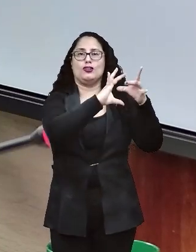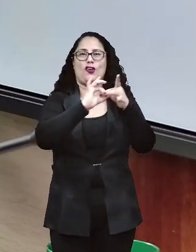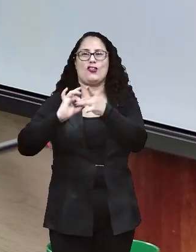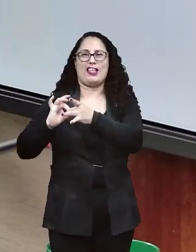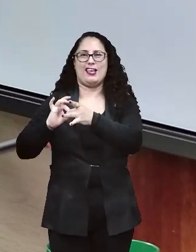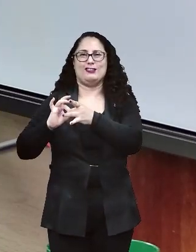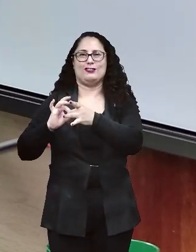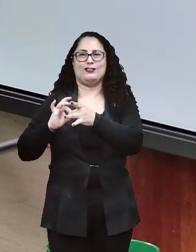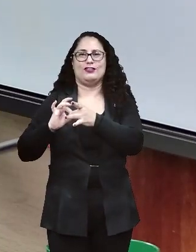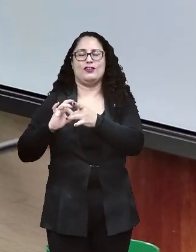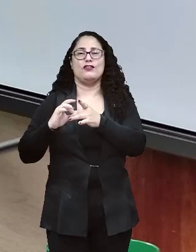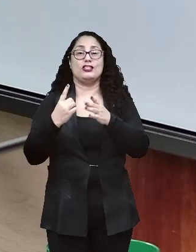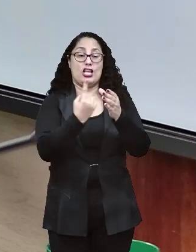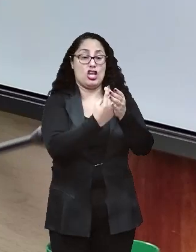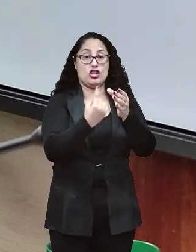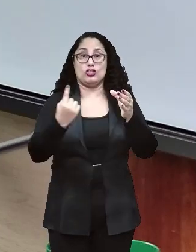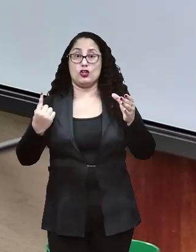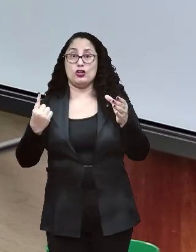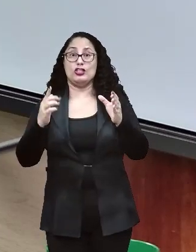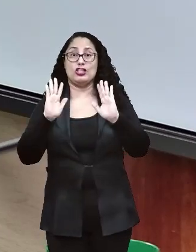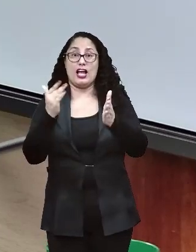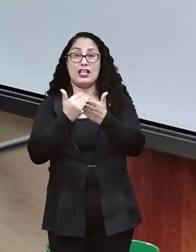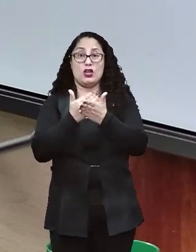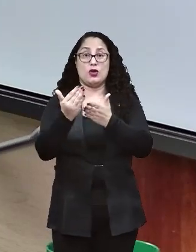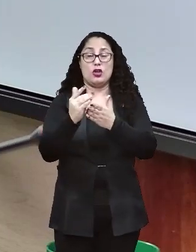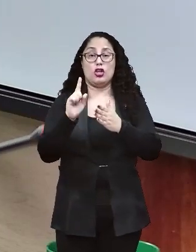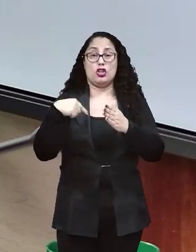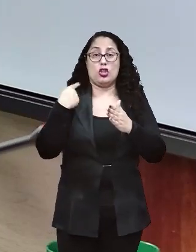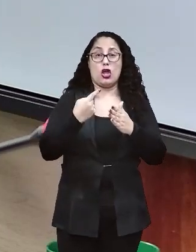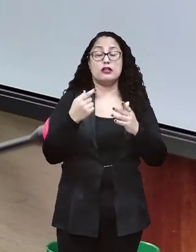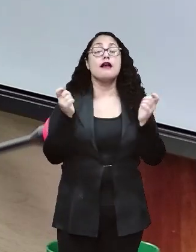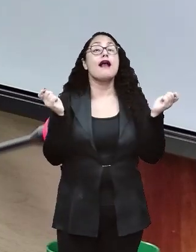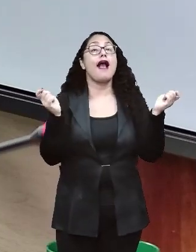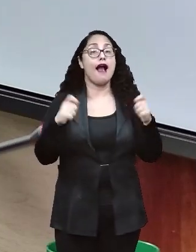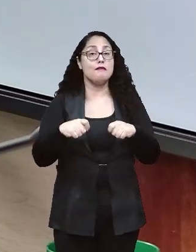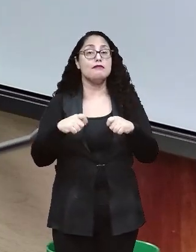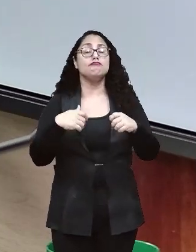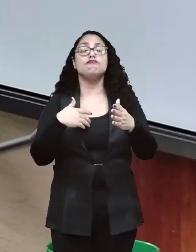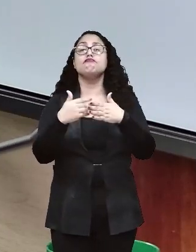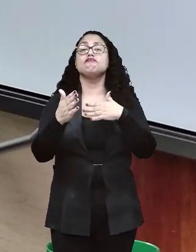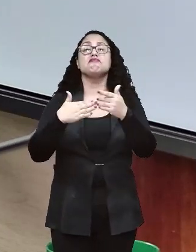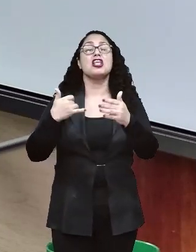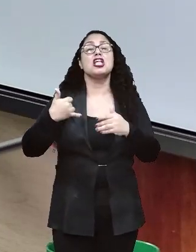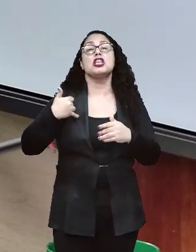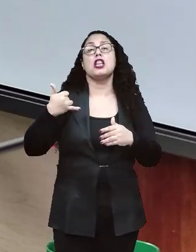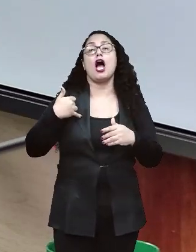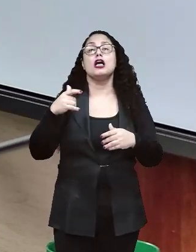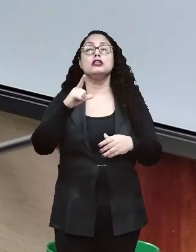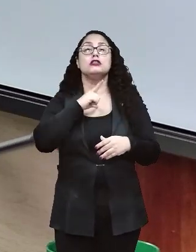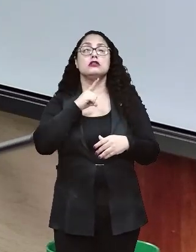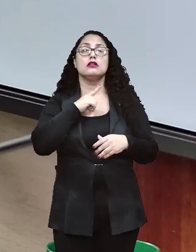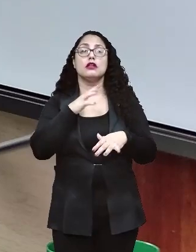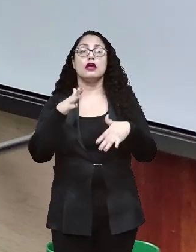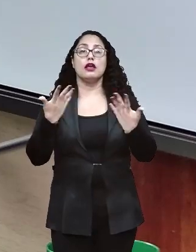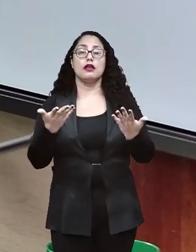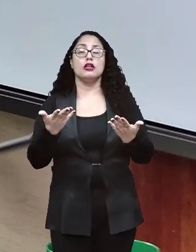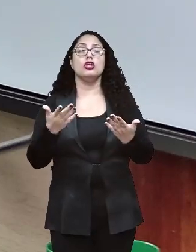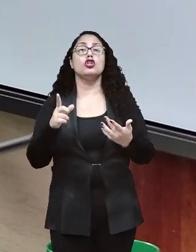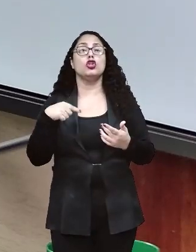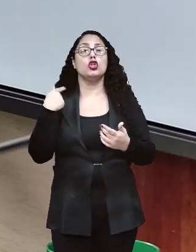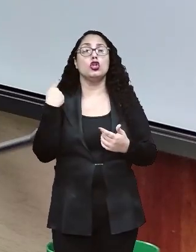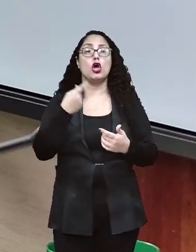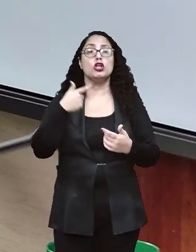contexto, né? Porque começa já se excluindo, né? É que nós somos capazes, que independente da idade que a gente tem, a